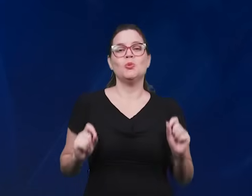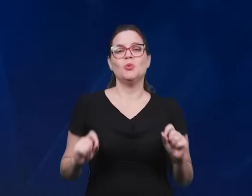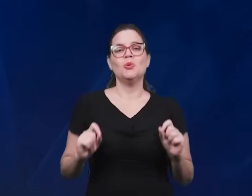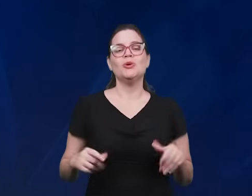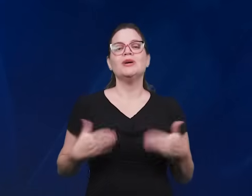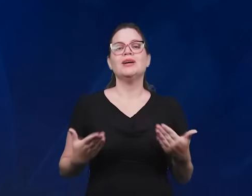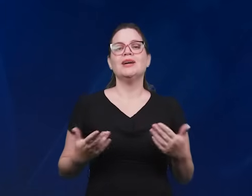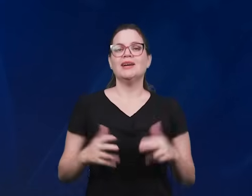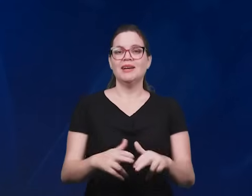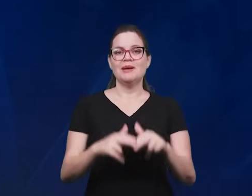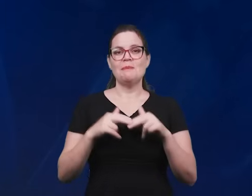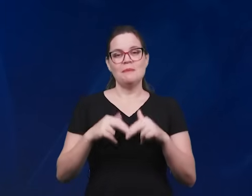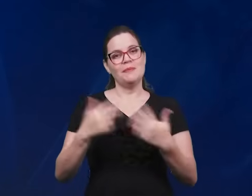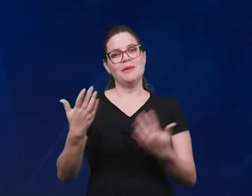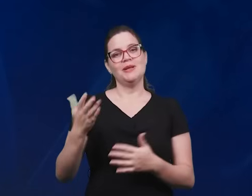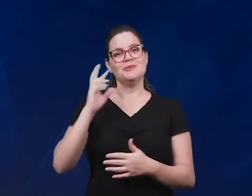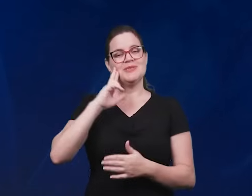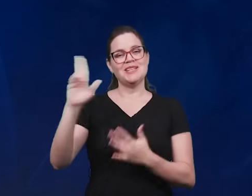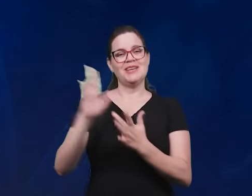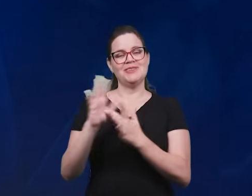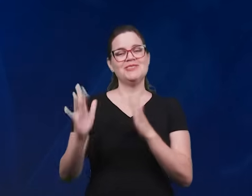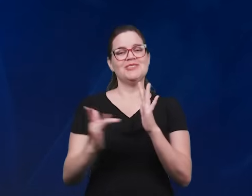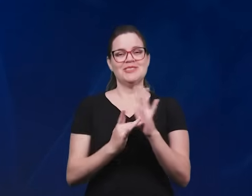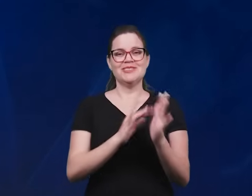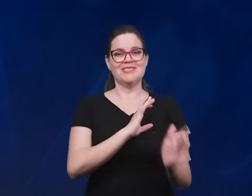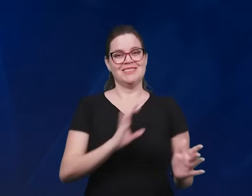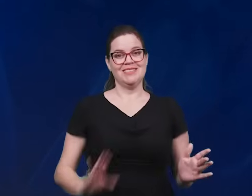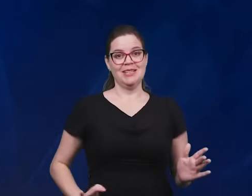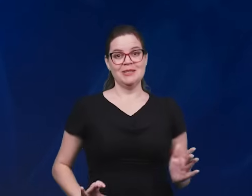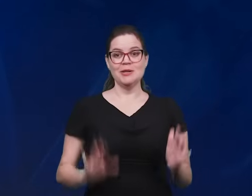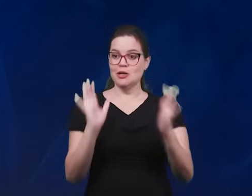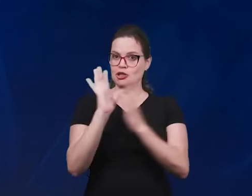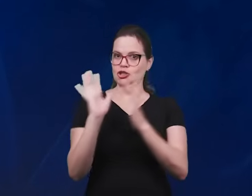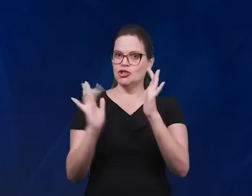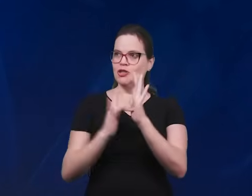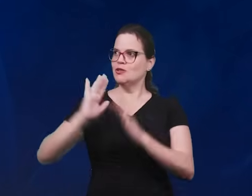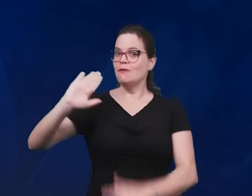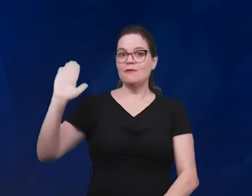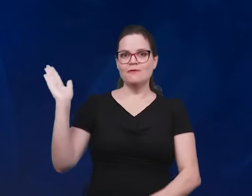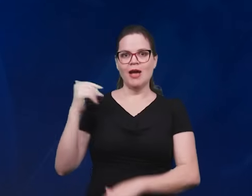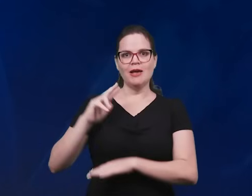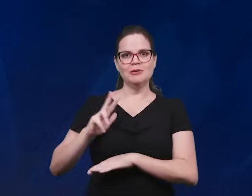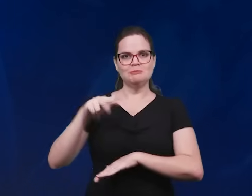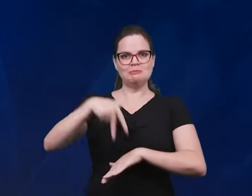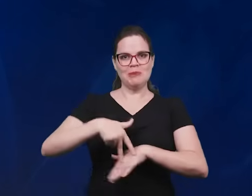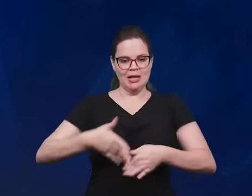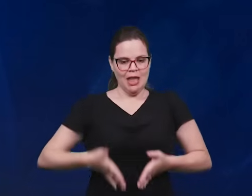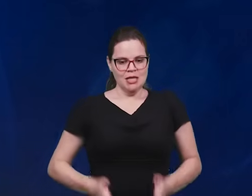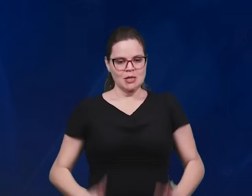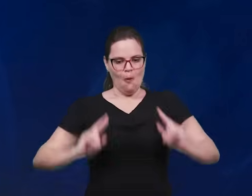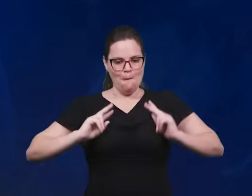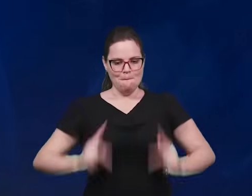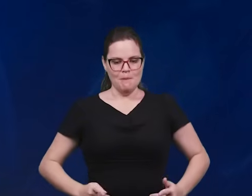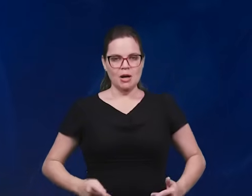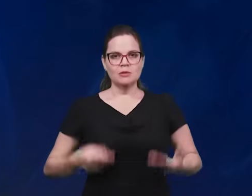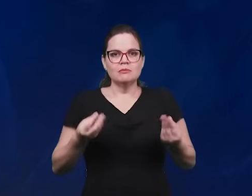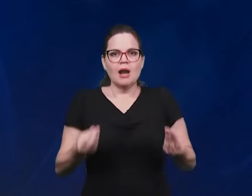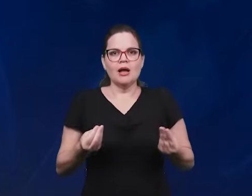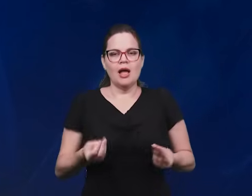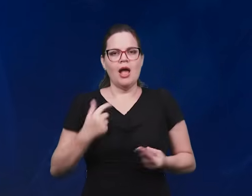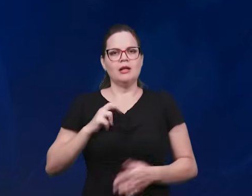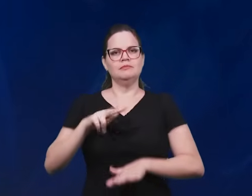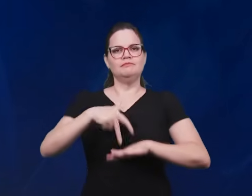é através do Senhor Jesus Cristo. Jesus veio ao mundo para nos dizer que Ele é o pão